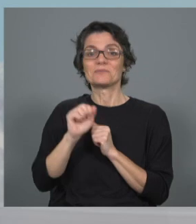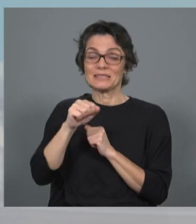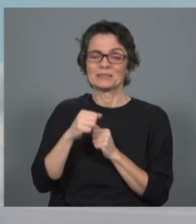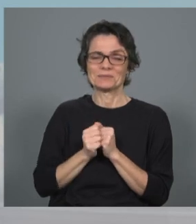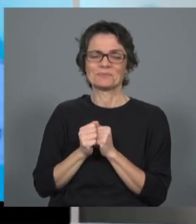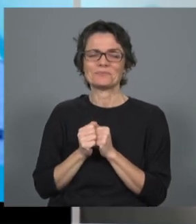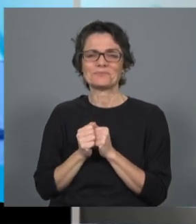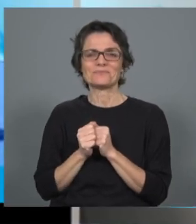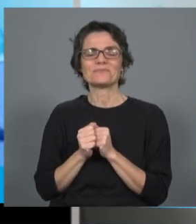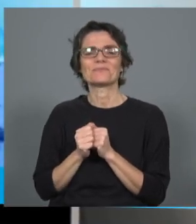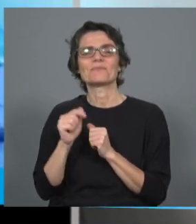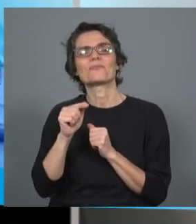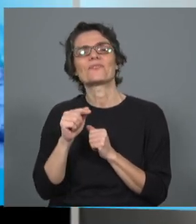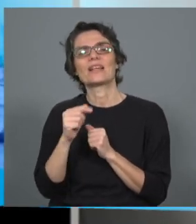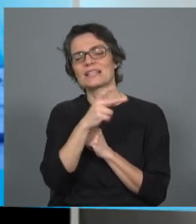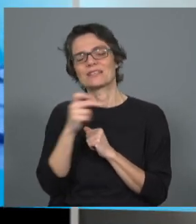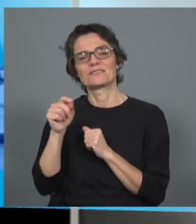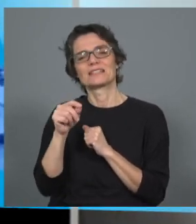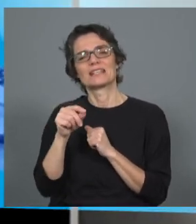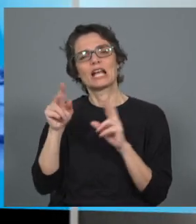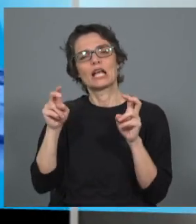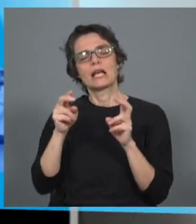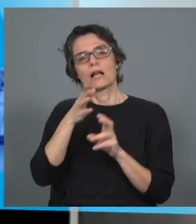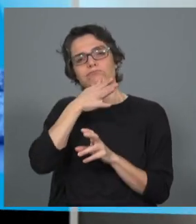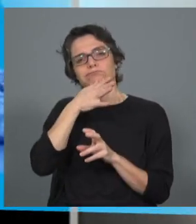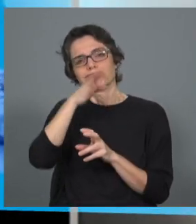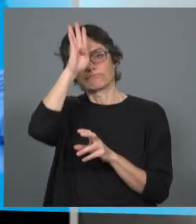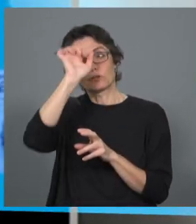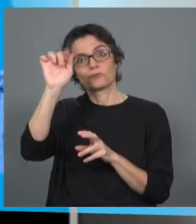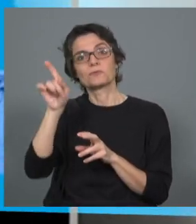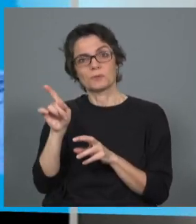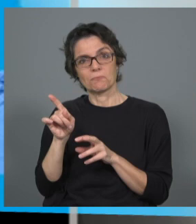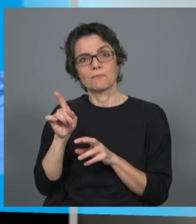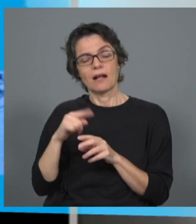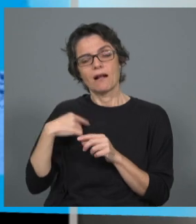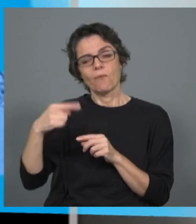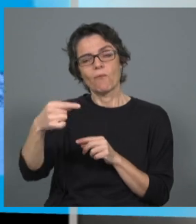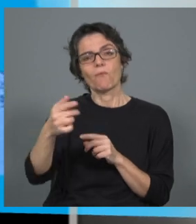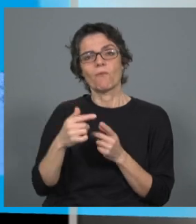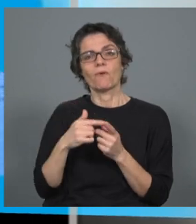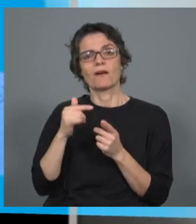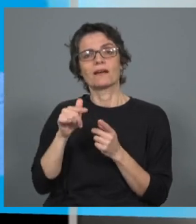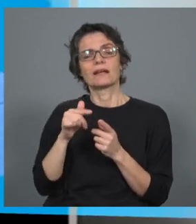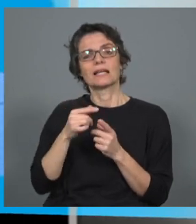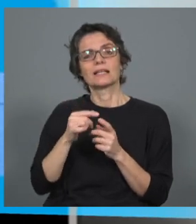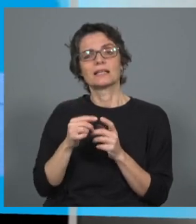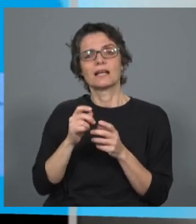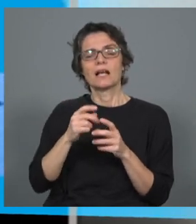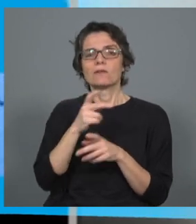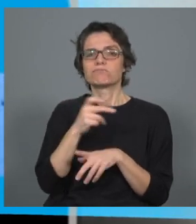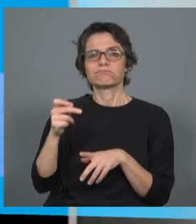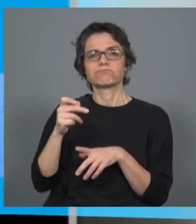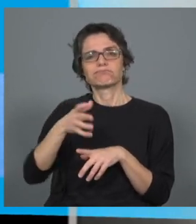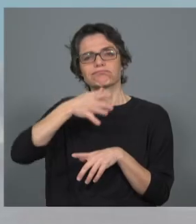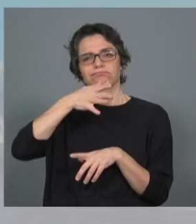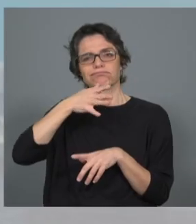nasce, ou brota da mensagem do Papa, que todos os anos nos escreve uma mensagem para este dia. Inspirado em São